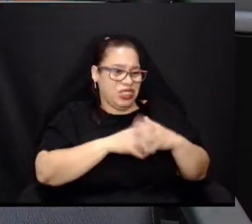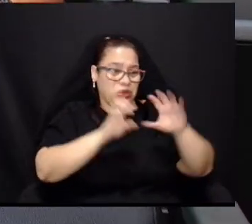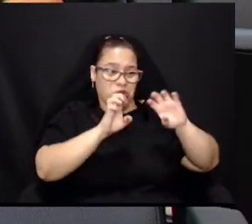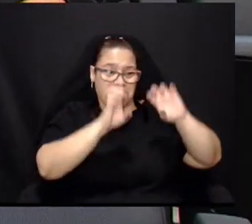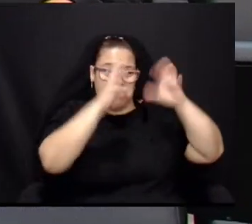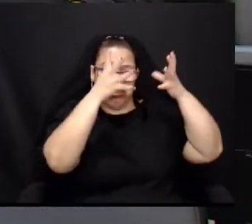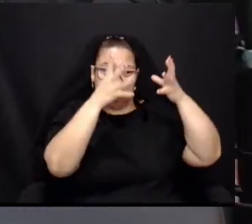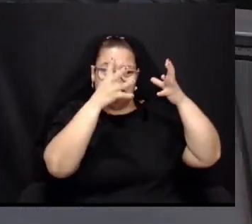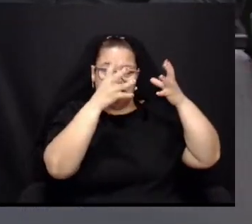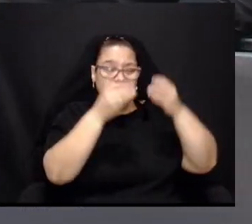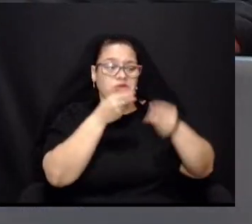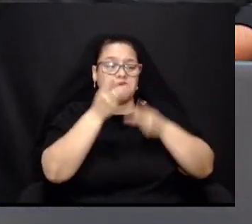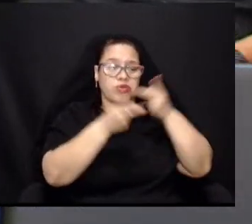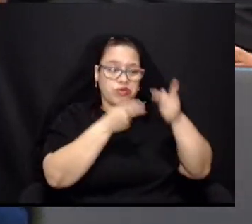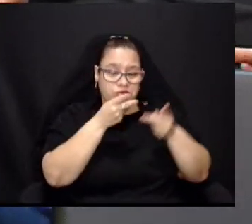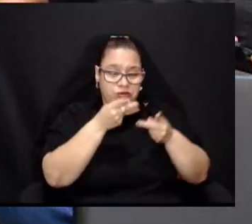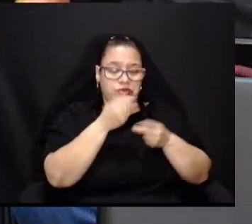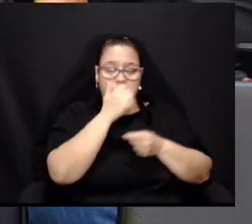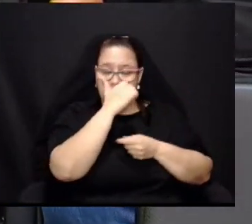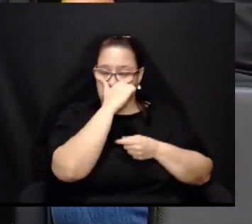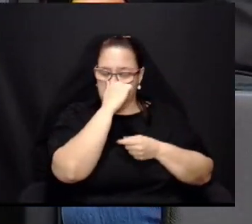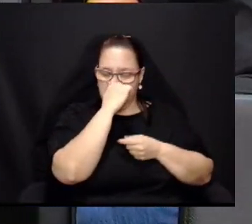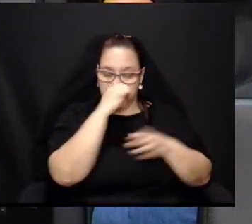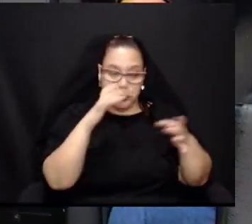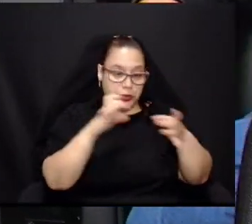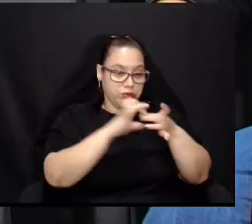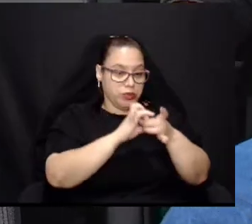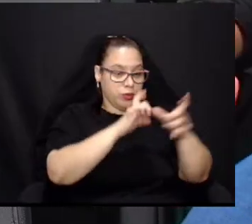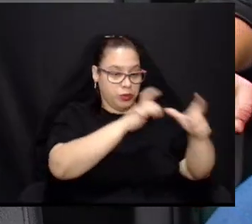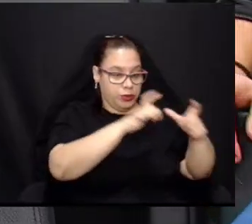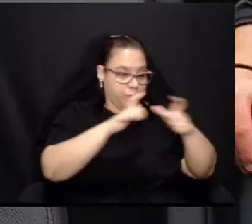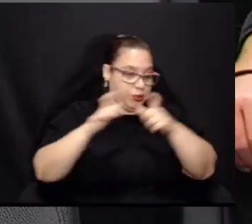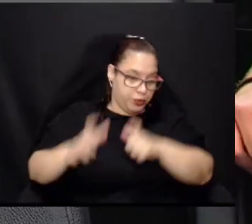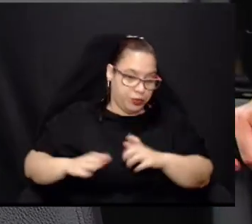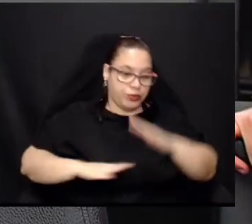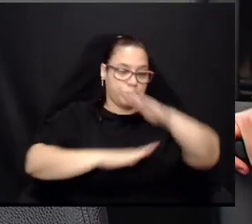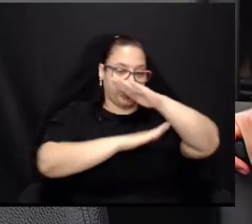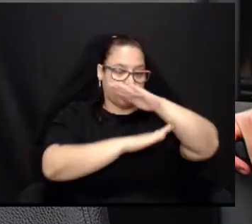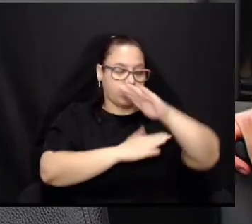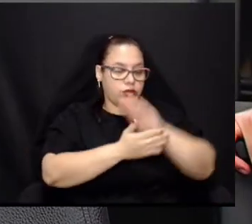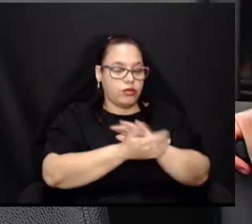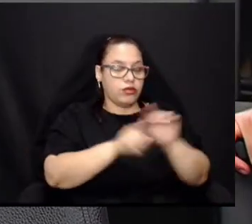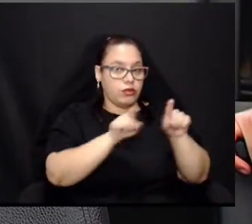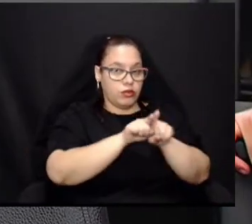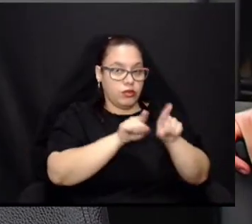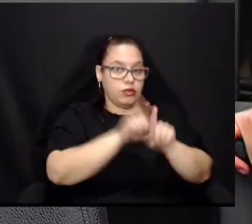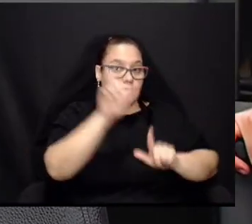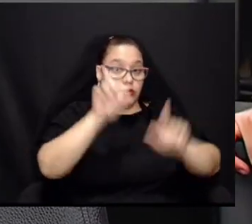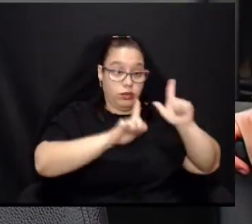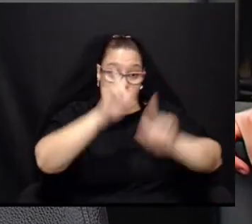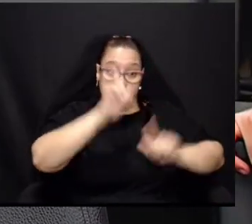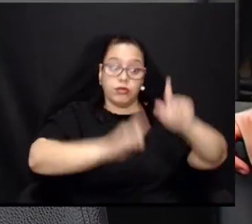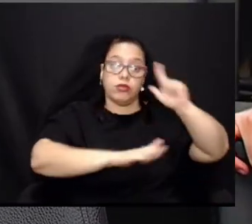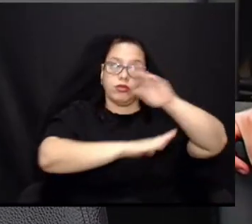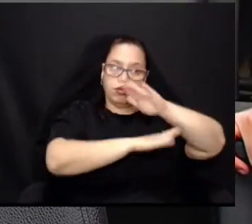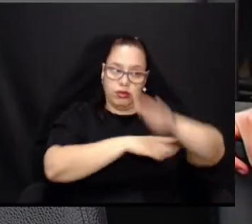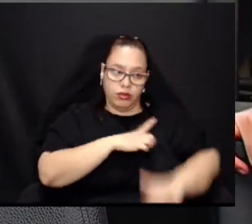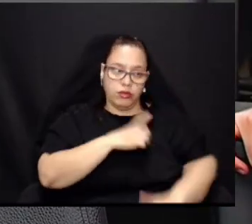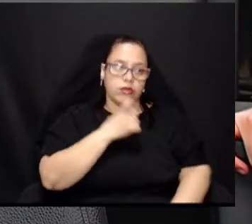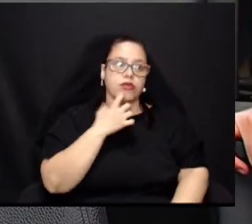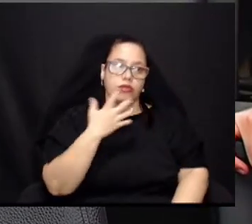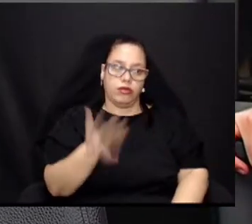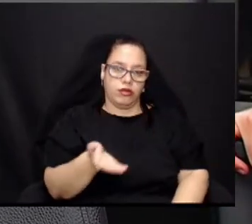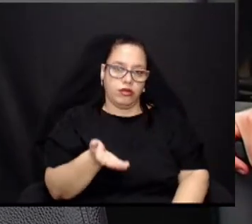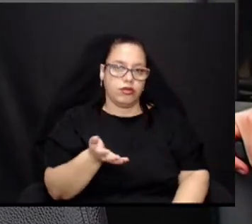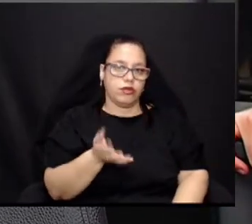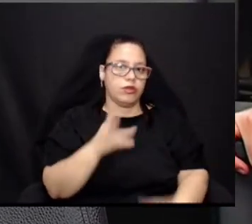gente trabalha bastante integrado com outros setores da Câmara, né? Inclusive com a TV Câmara. Então, basicamente, todo mundo